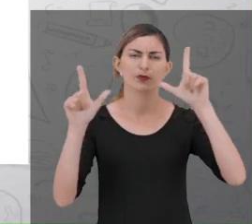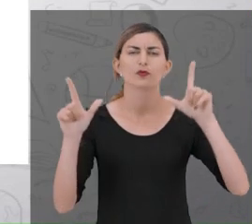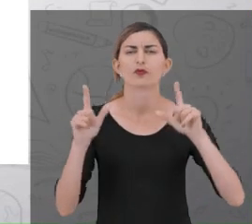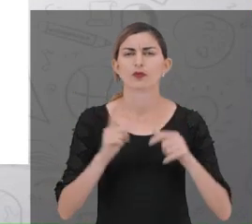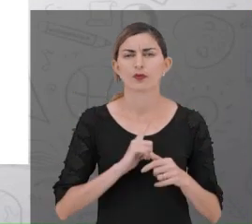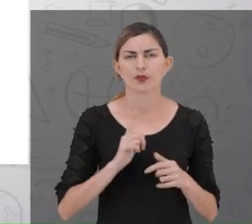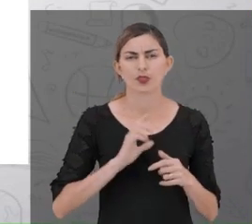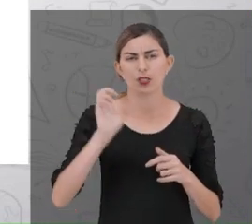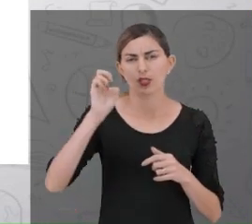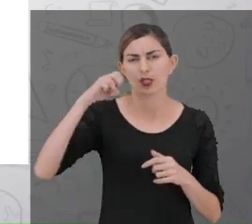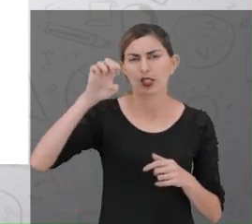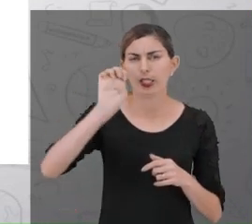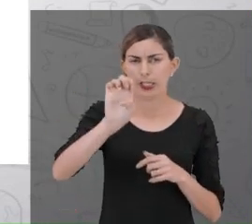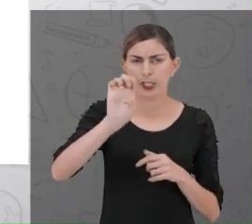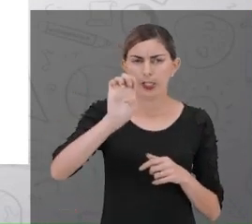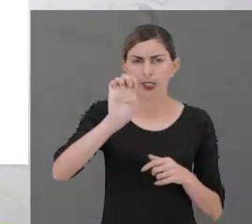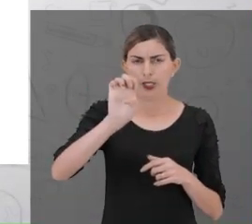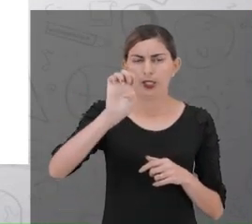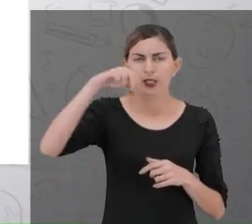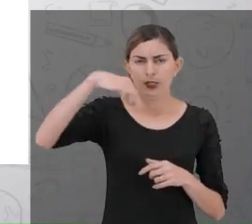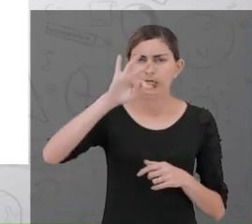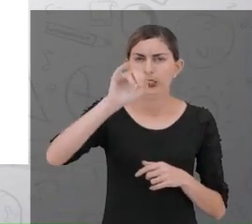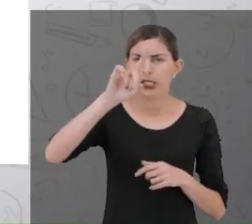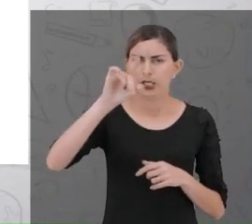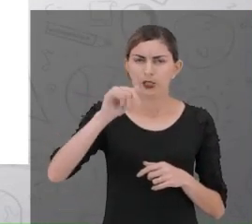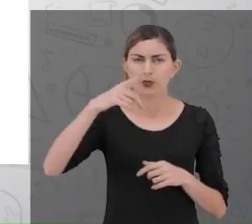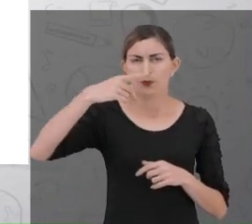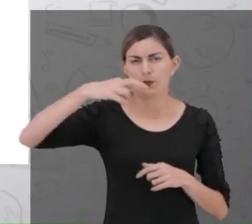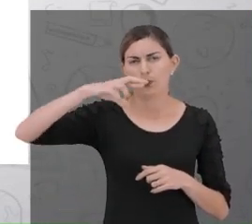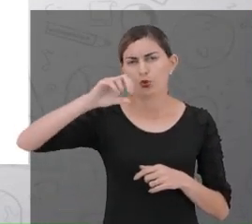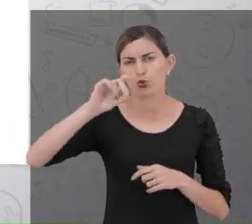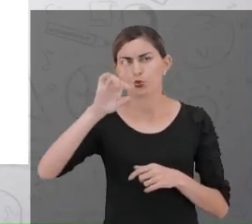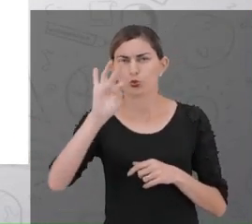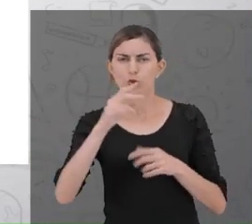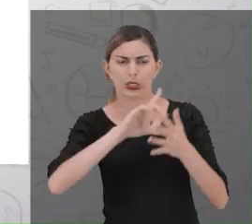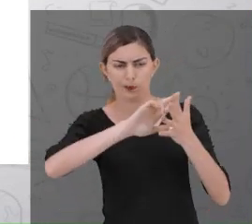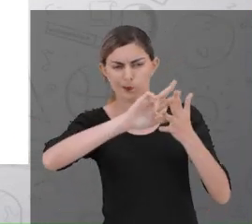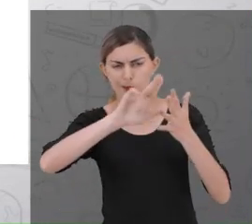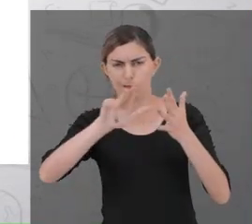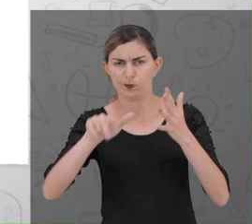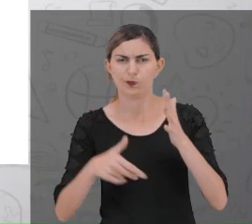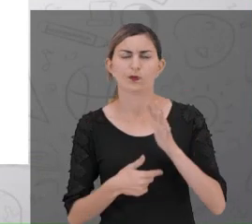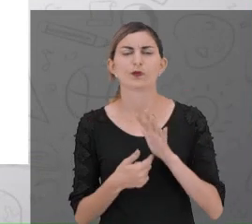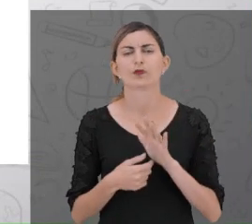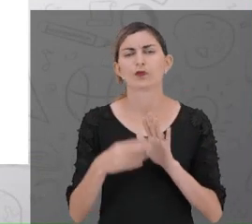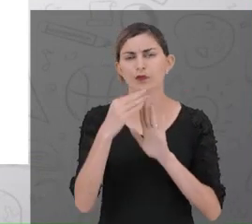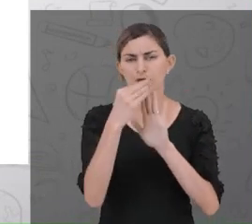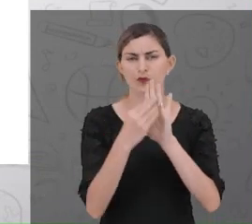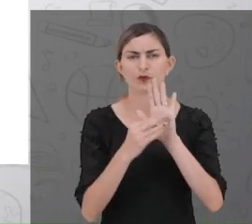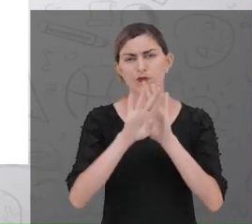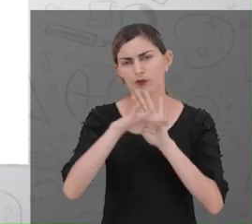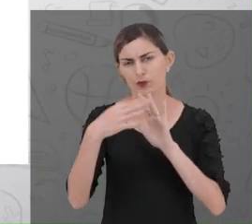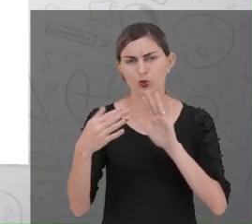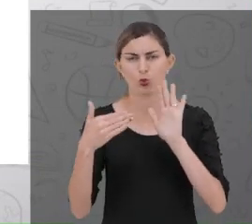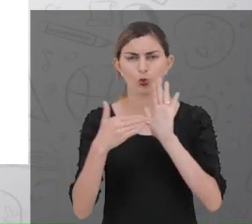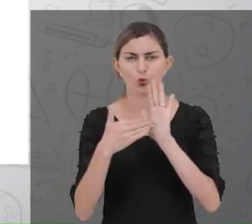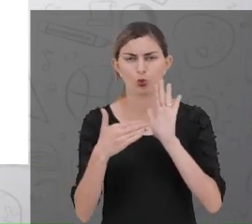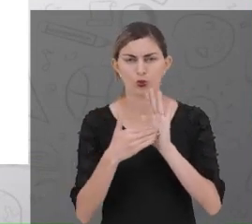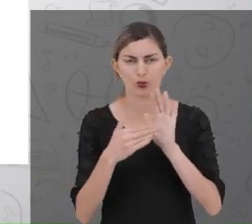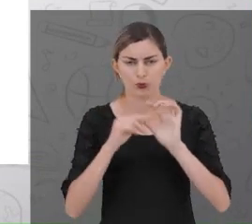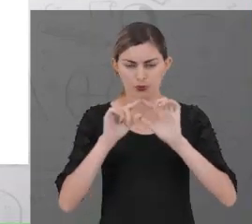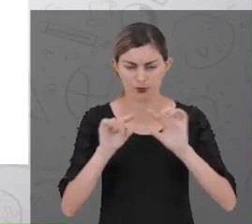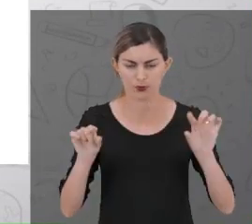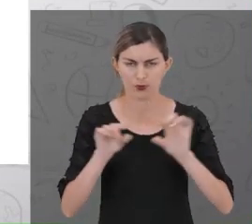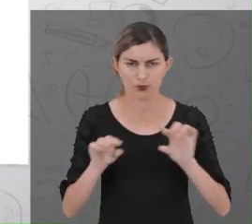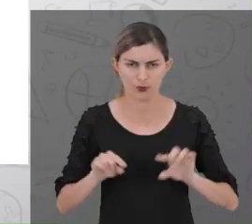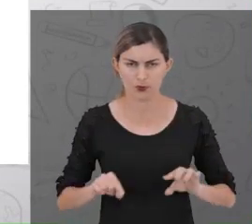Nesse exemplo, nós temos a entidade produto, onde temos alguns atributos, e